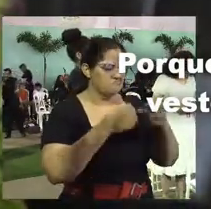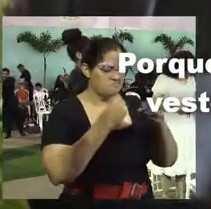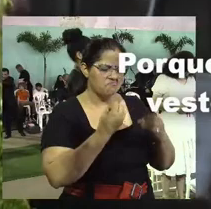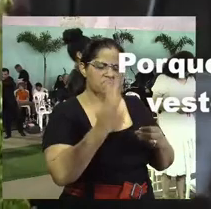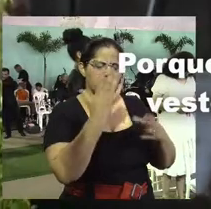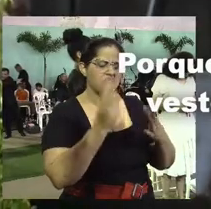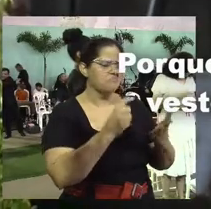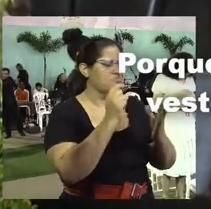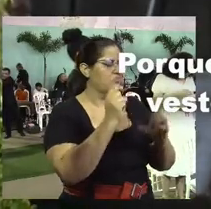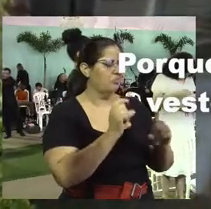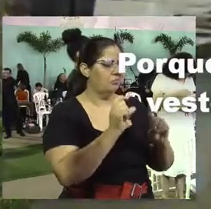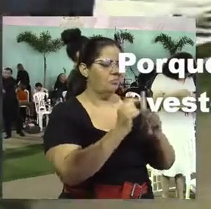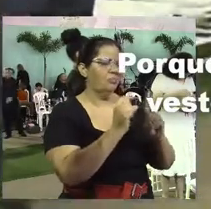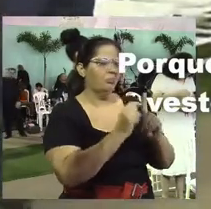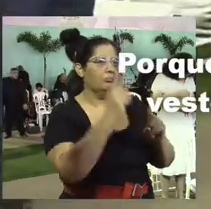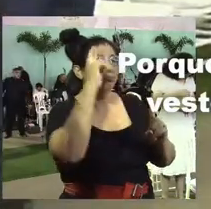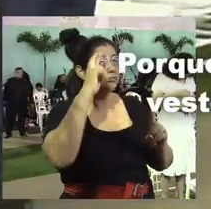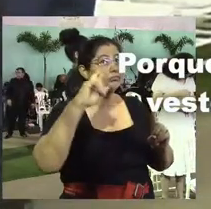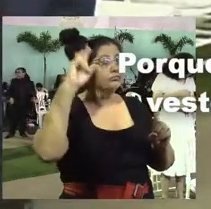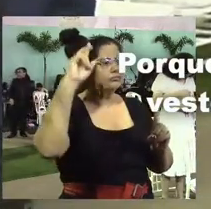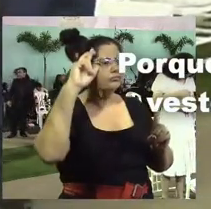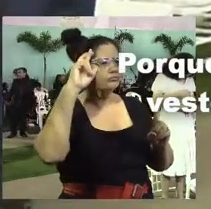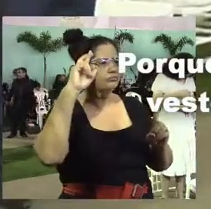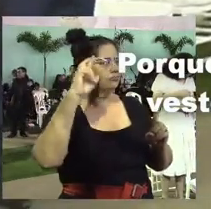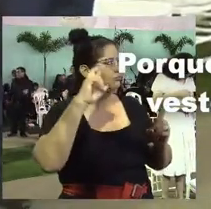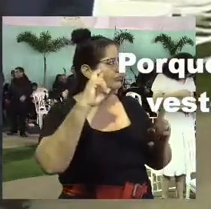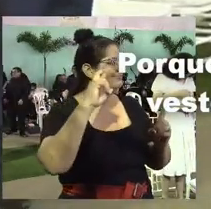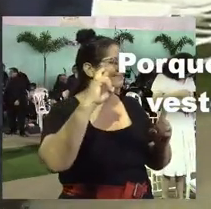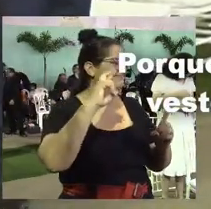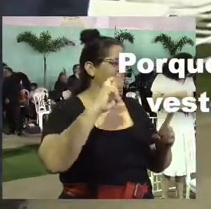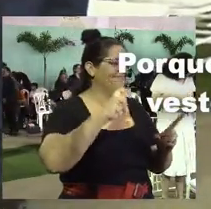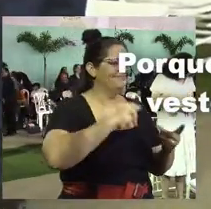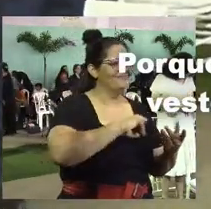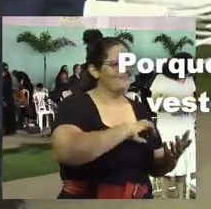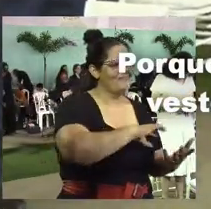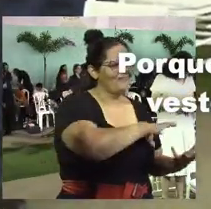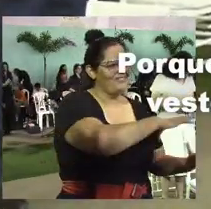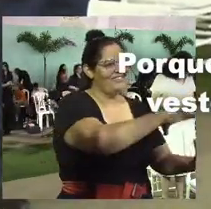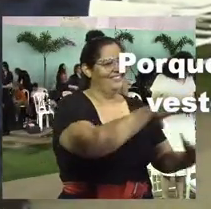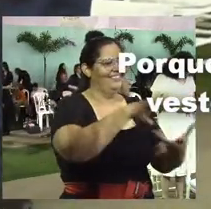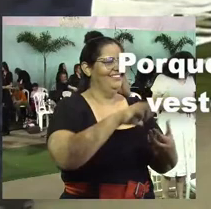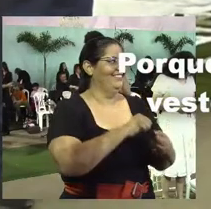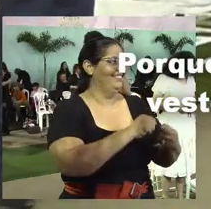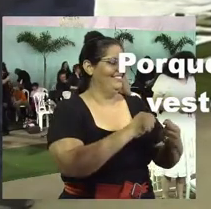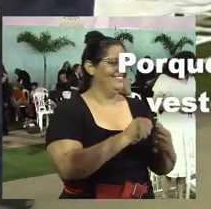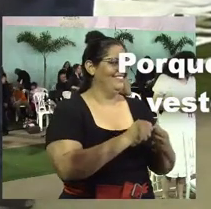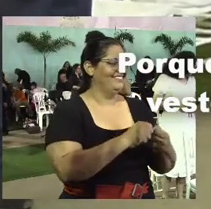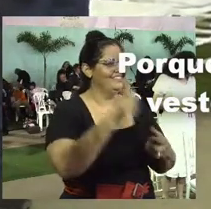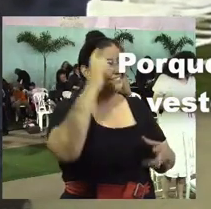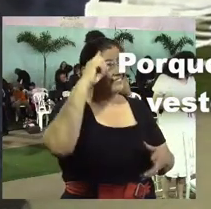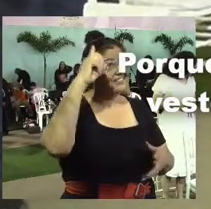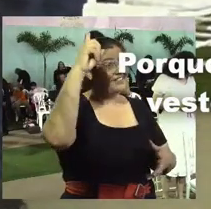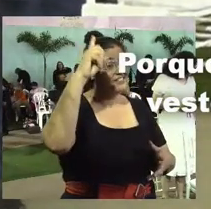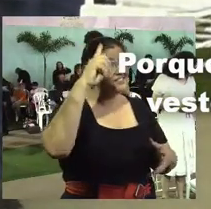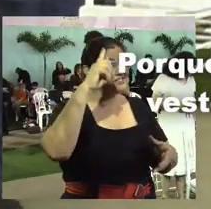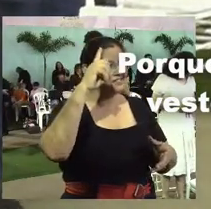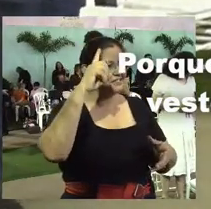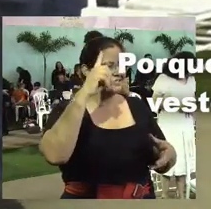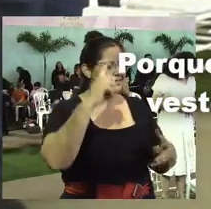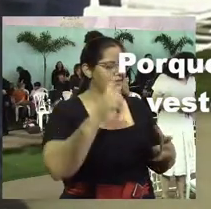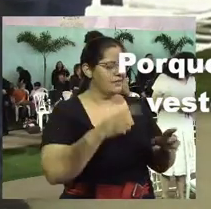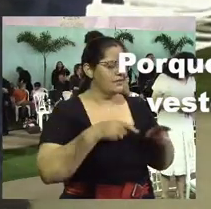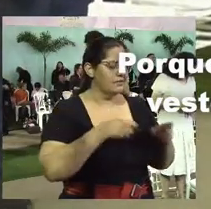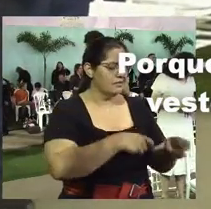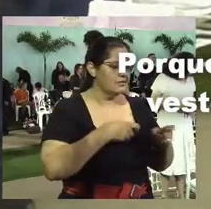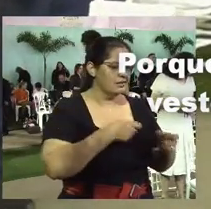e poderosa a palavra do senhor toda a armadura daqueles que pelejaram com